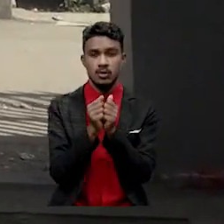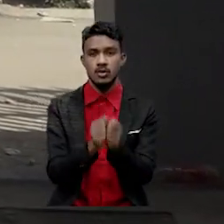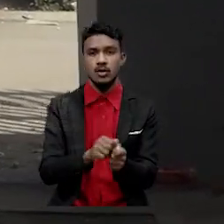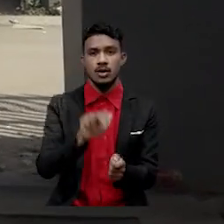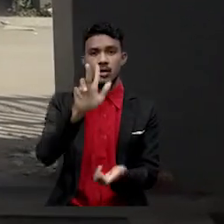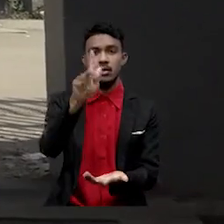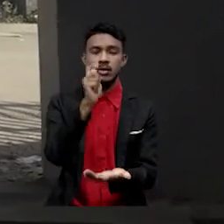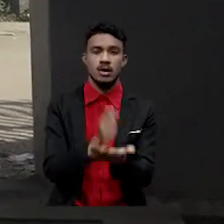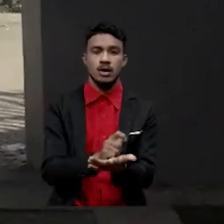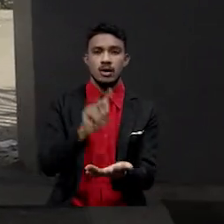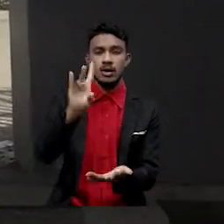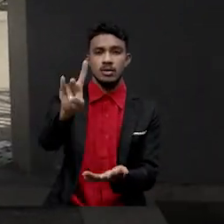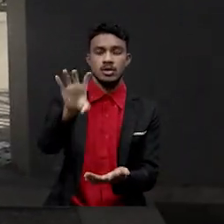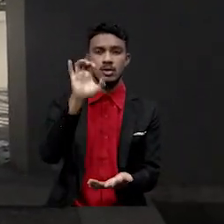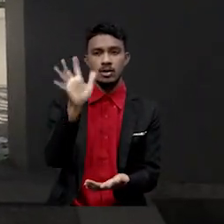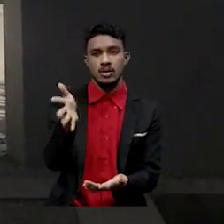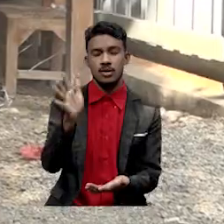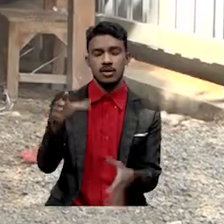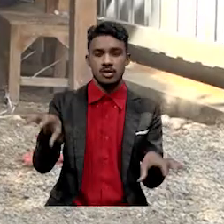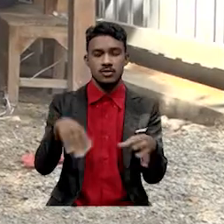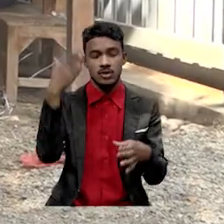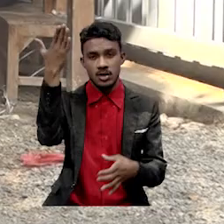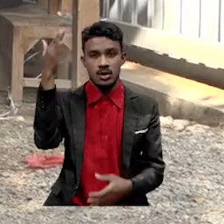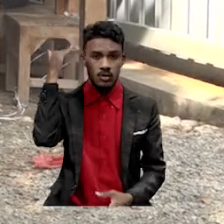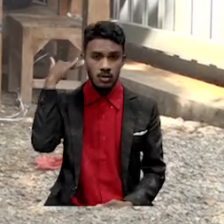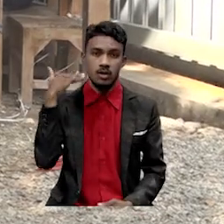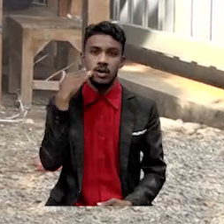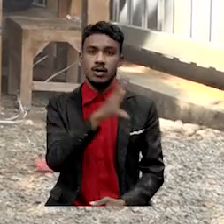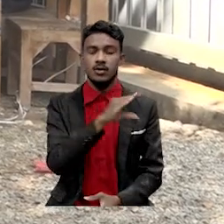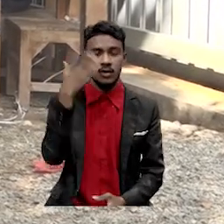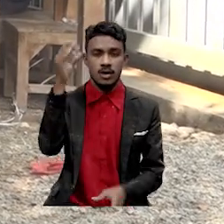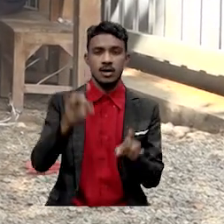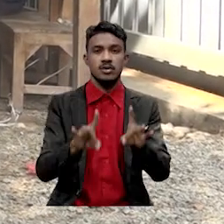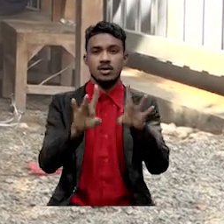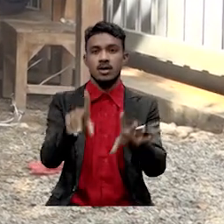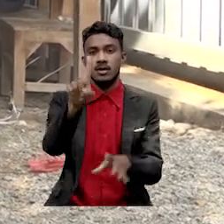Tolo Atusito Limanulo Liu Mak Serviço Rela e Coreia, no e Austrália